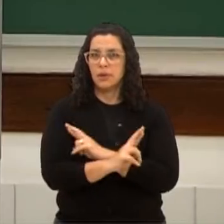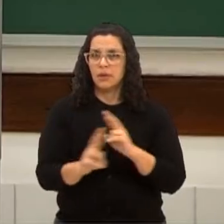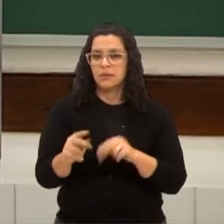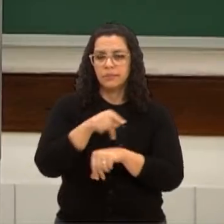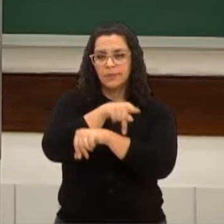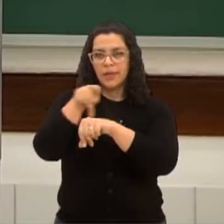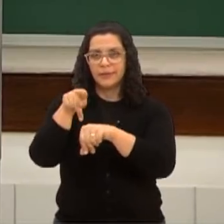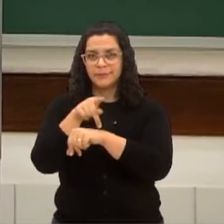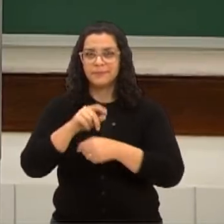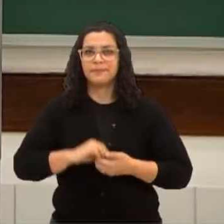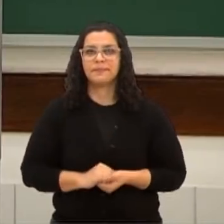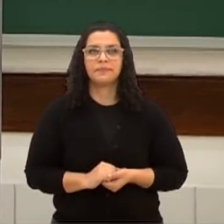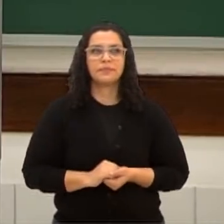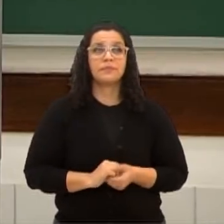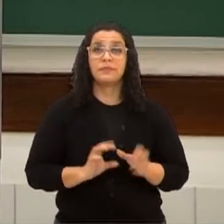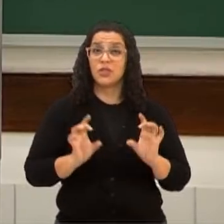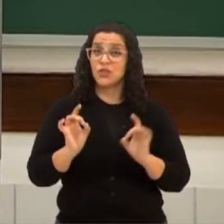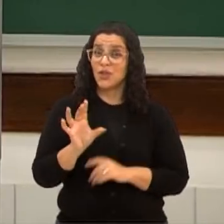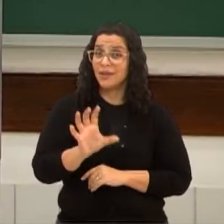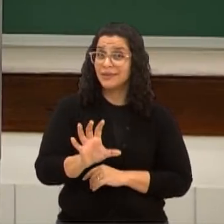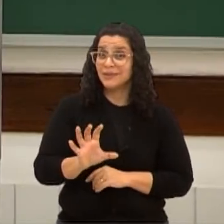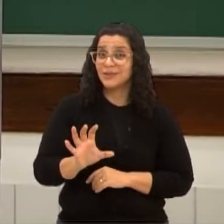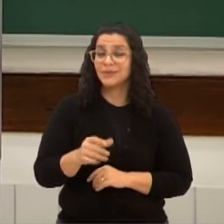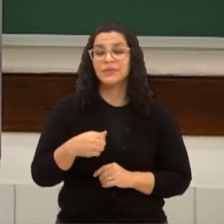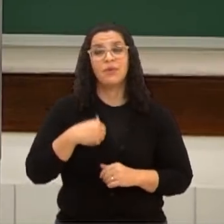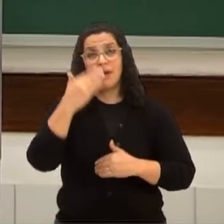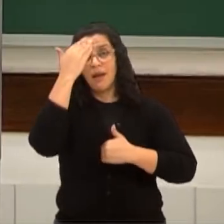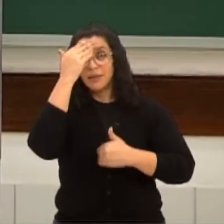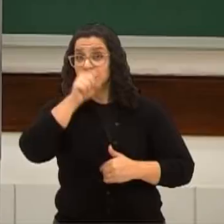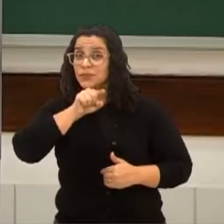entre os países. É isso, minha gente.